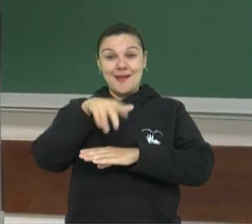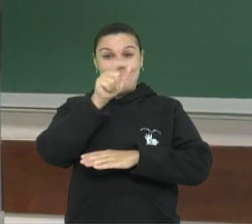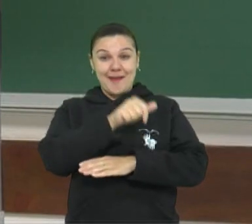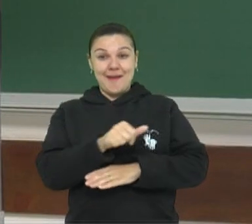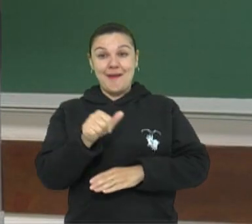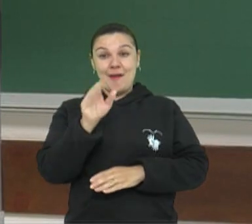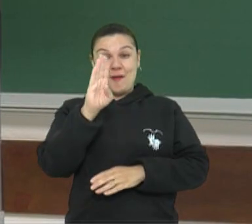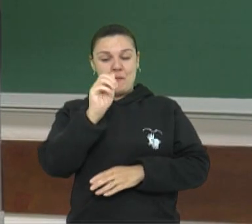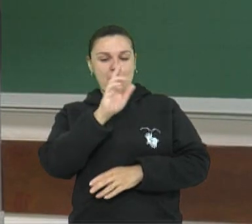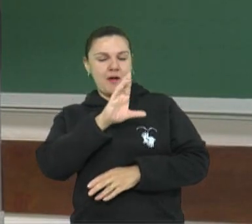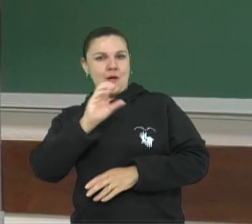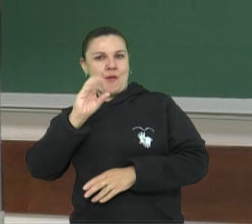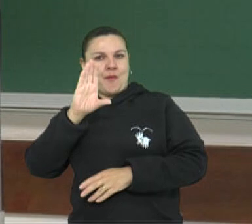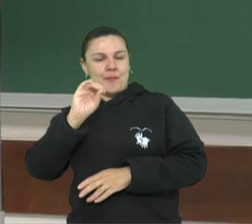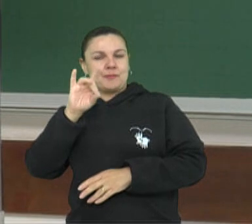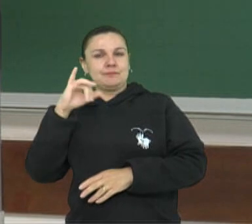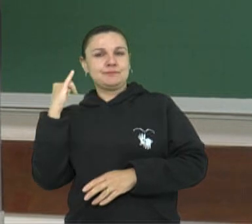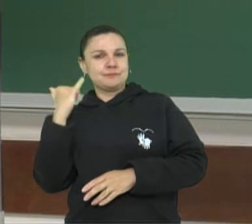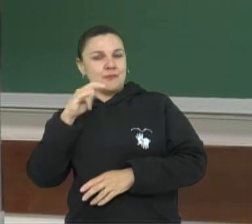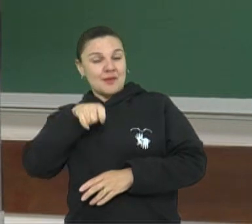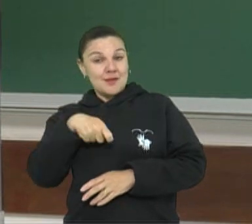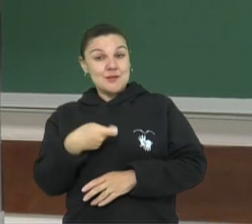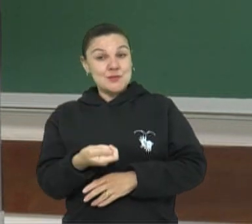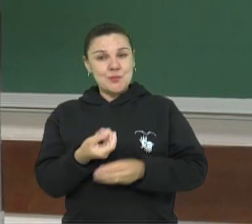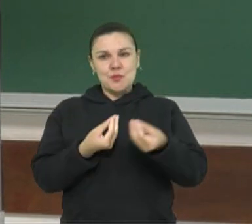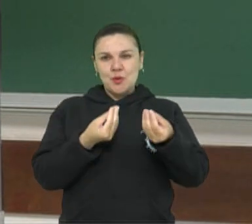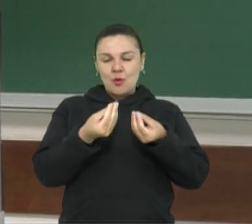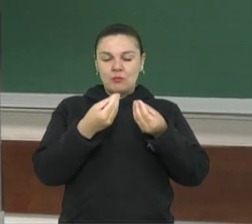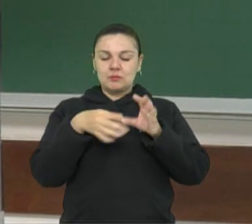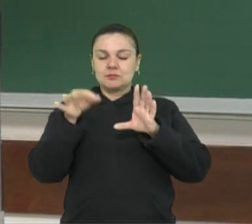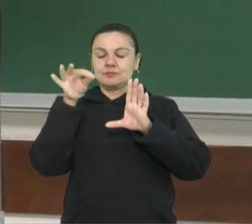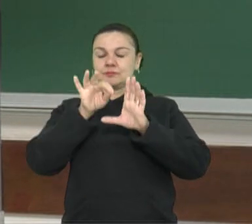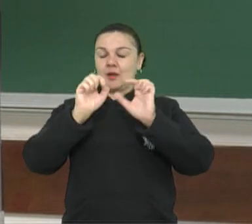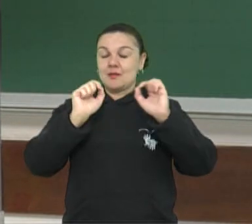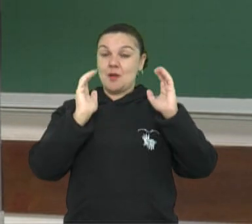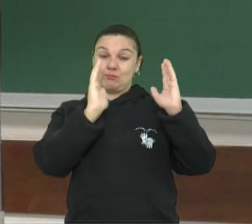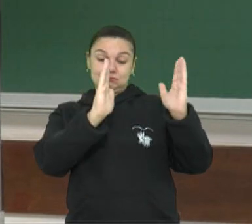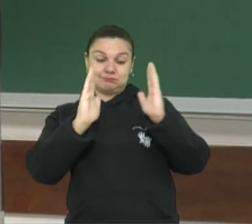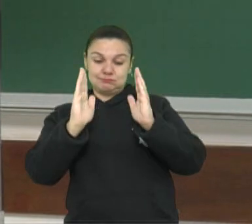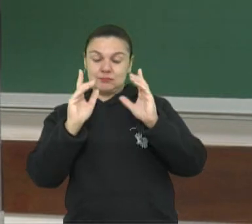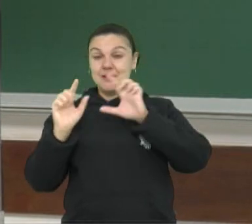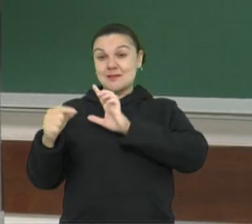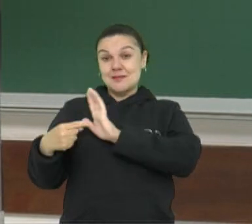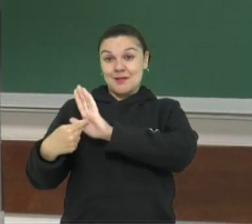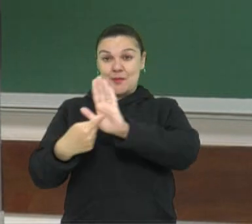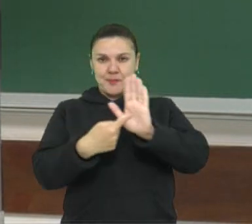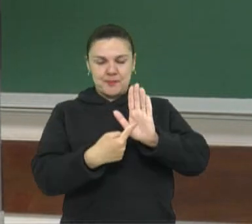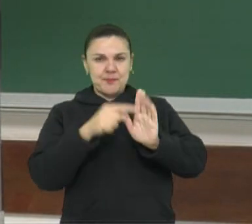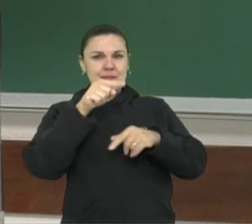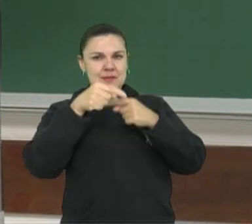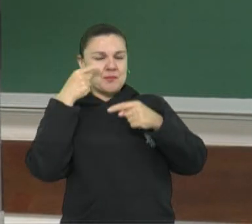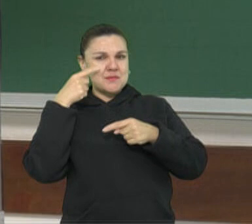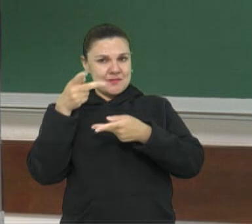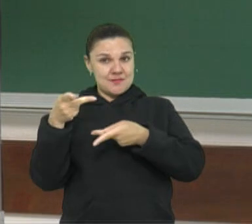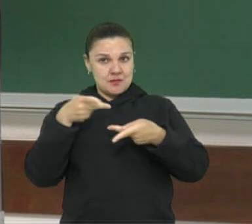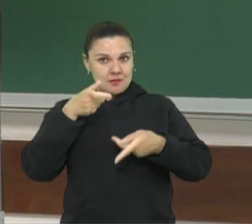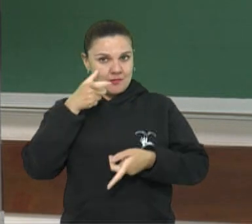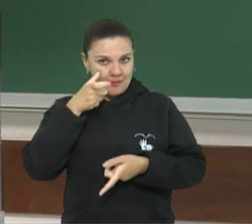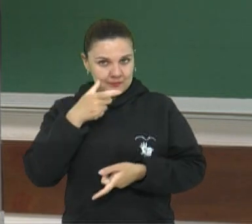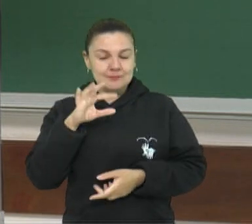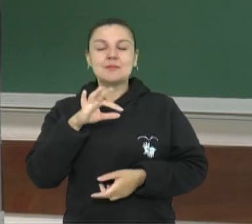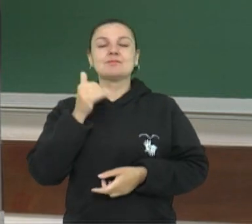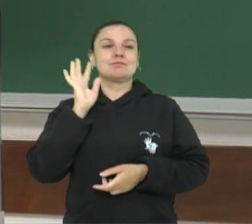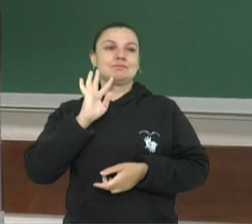seja, traz informações sobre esse acervo, sobre essa exposição. Depois, visitando lá, você pode olhar com